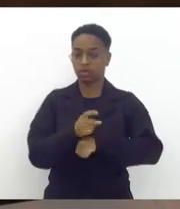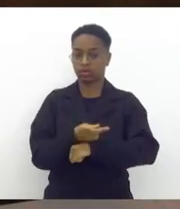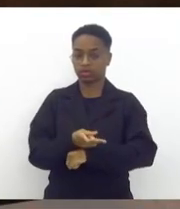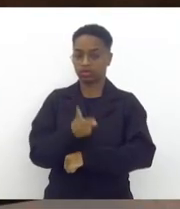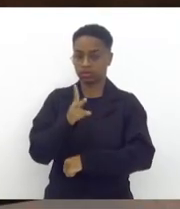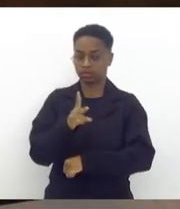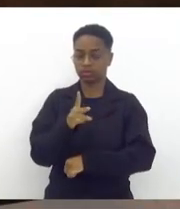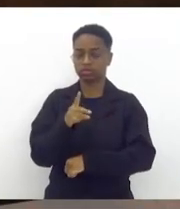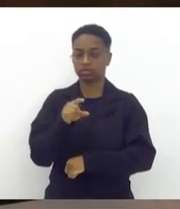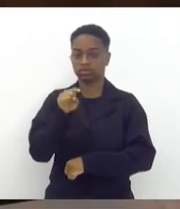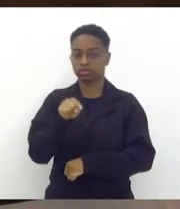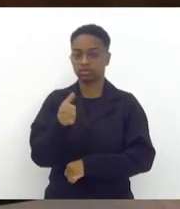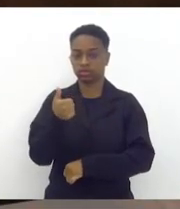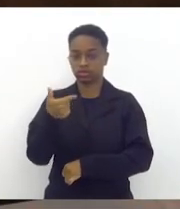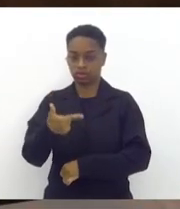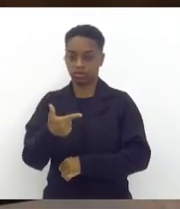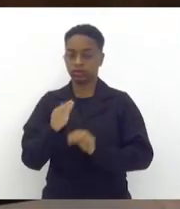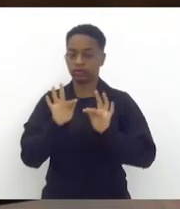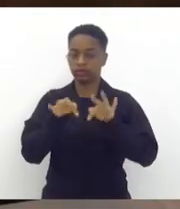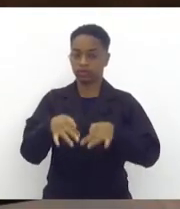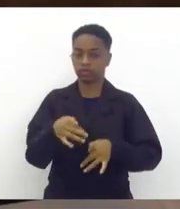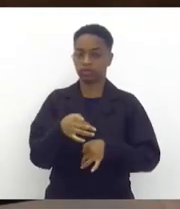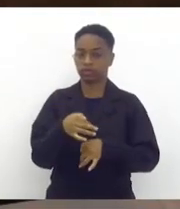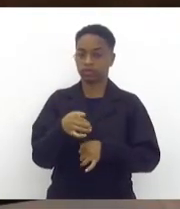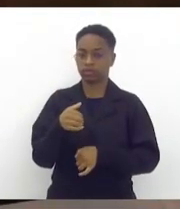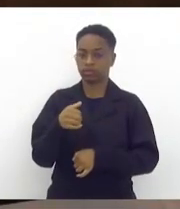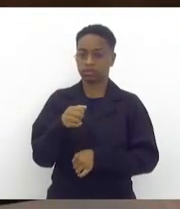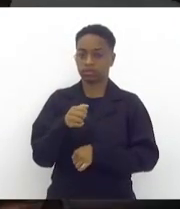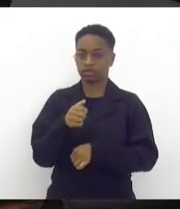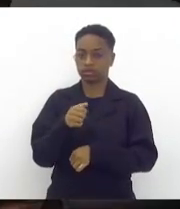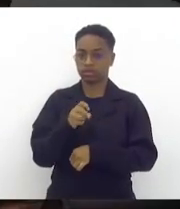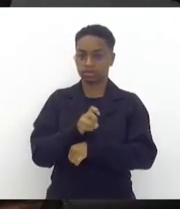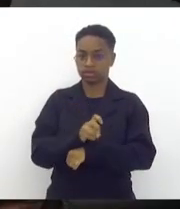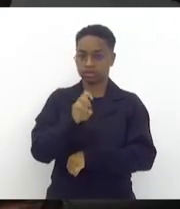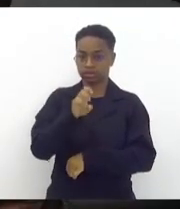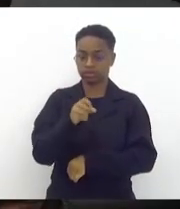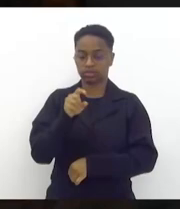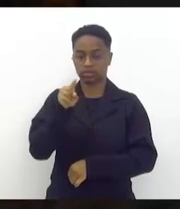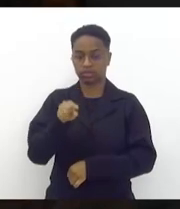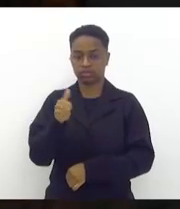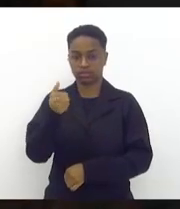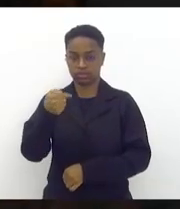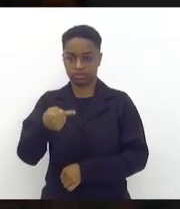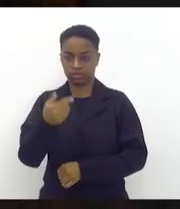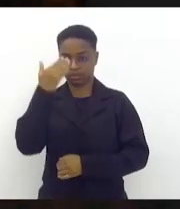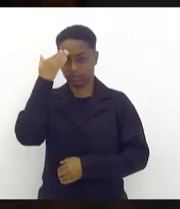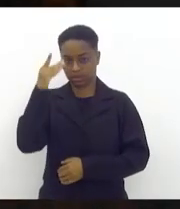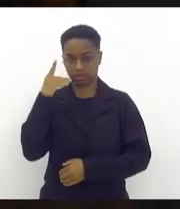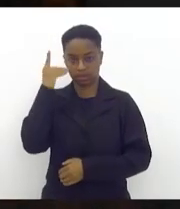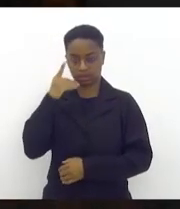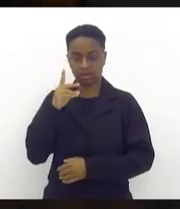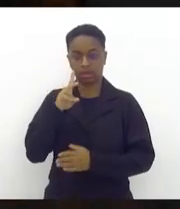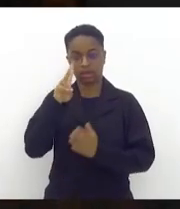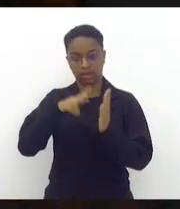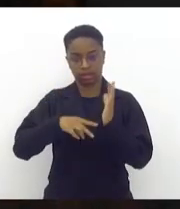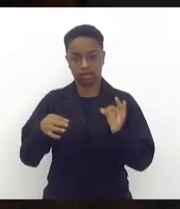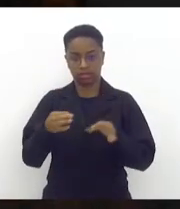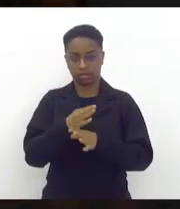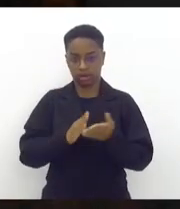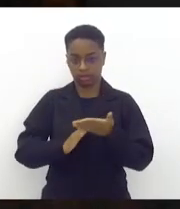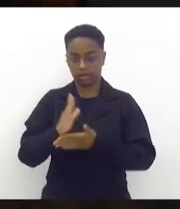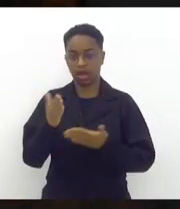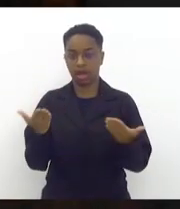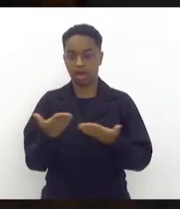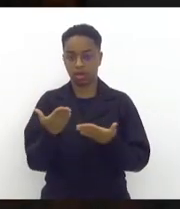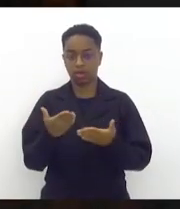14h12, encerrou-se às 17h14. Muito obrigado, deputada Lucinha. Lida e aprovada a ata,